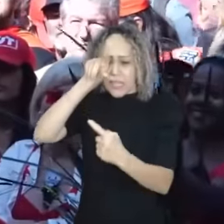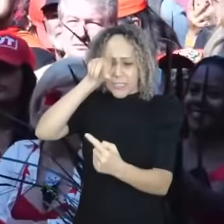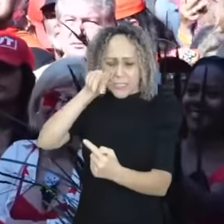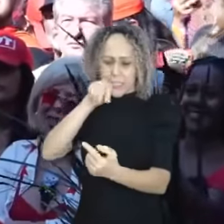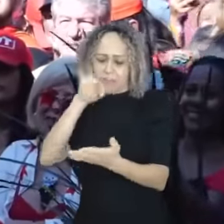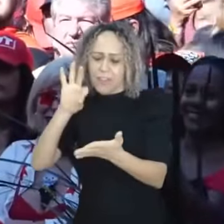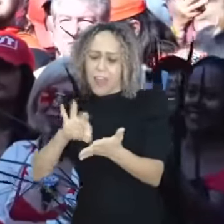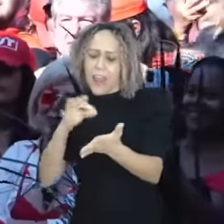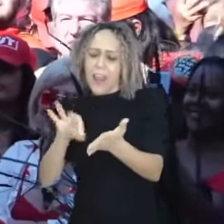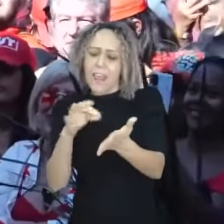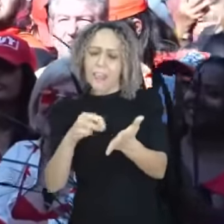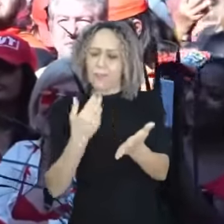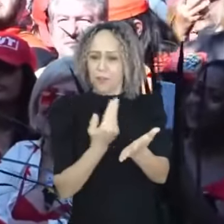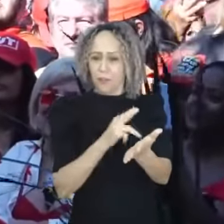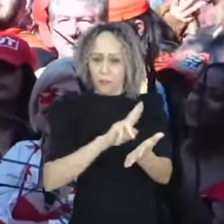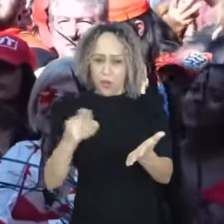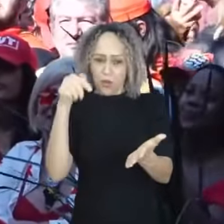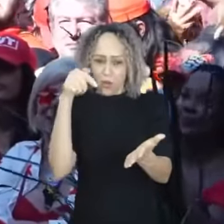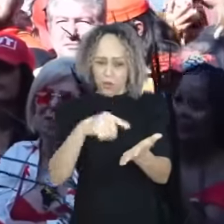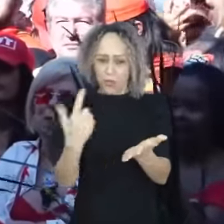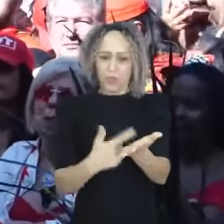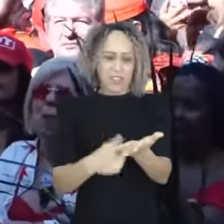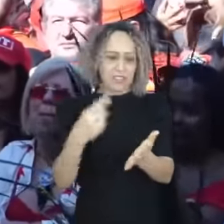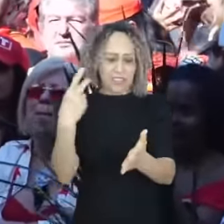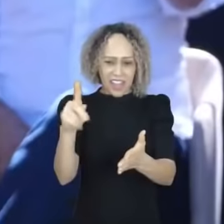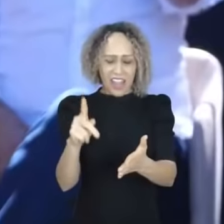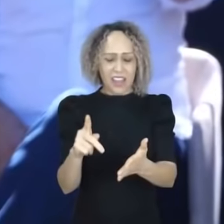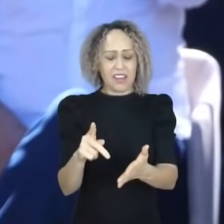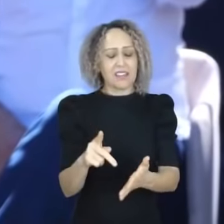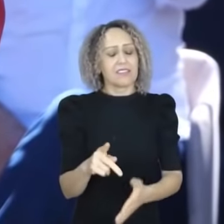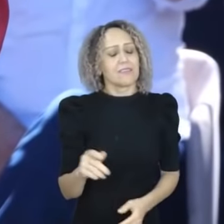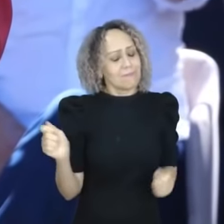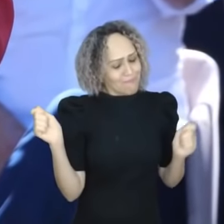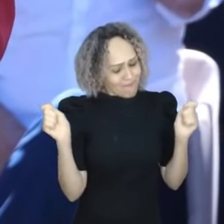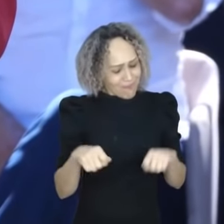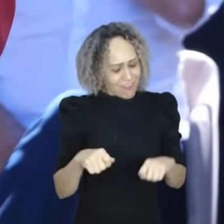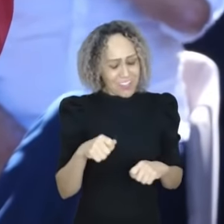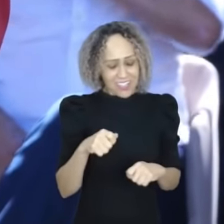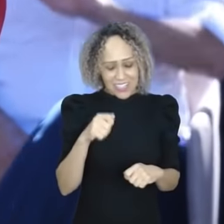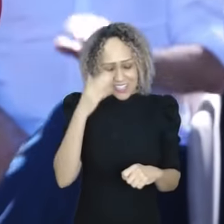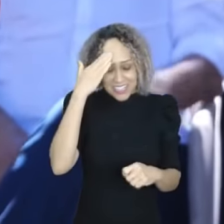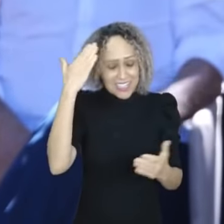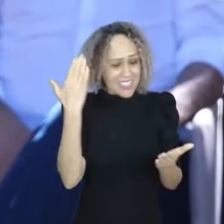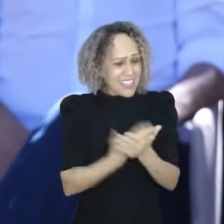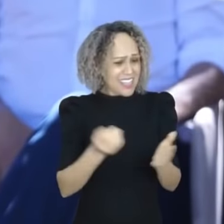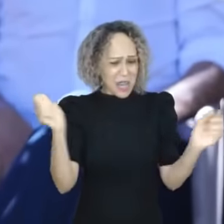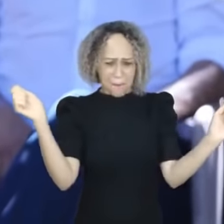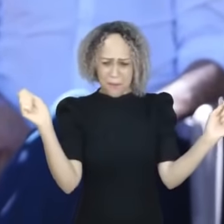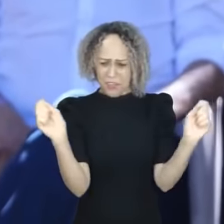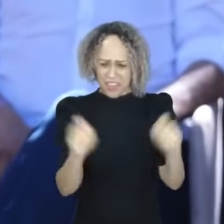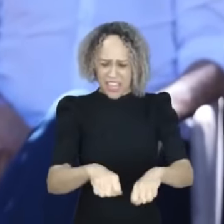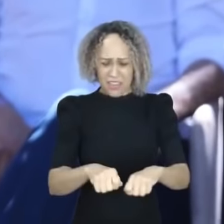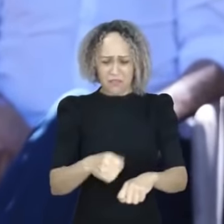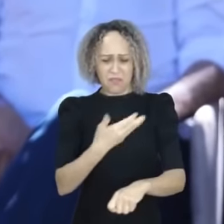a pena a gente acreditar que é possível governar de forma diferente.